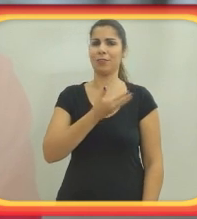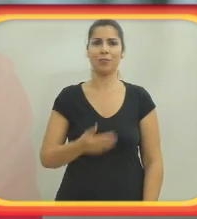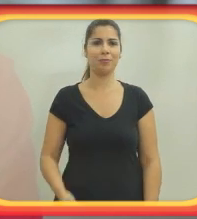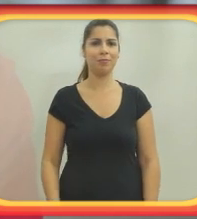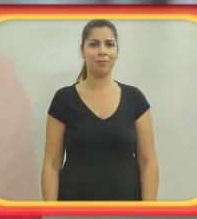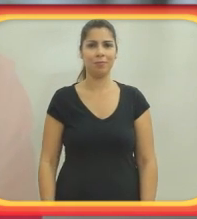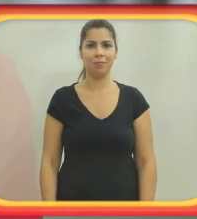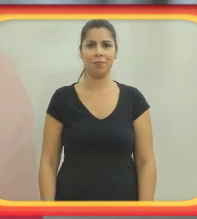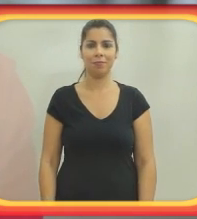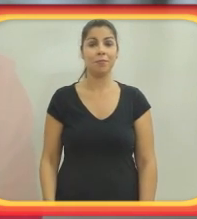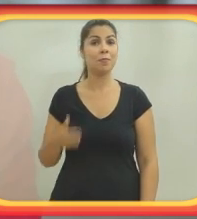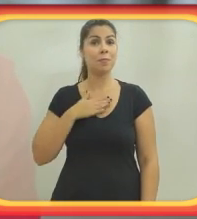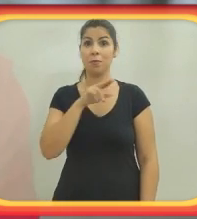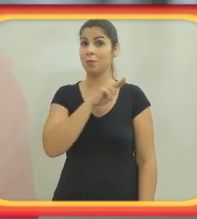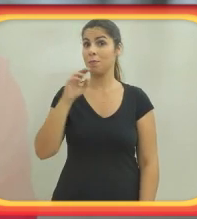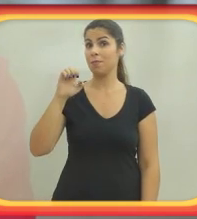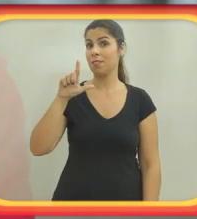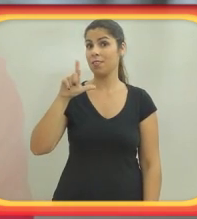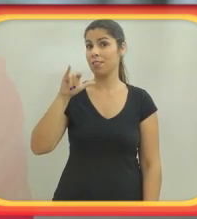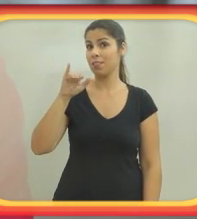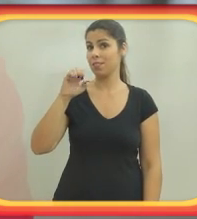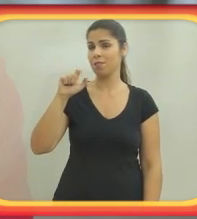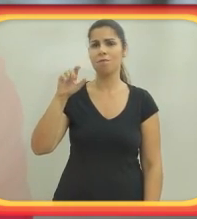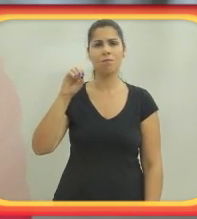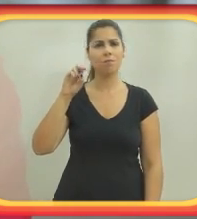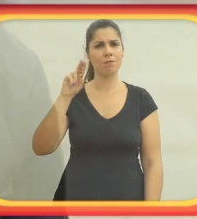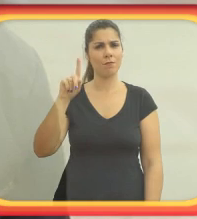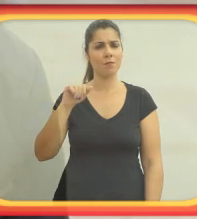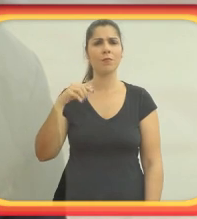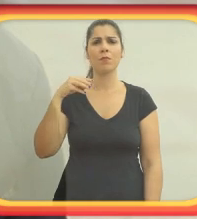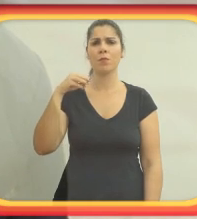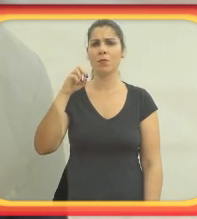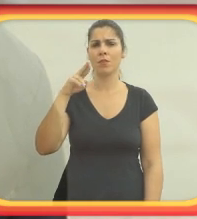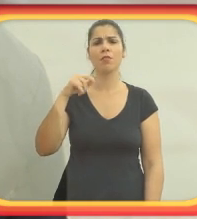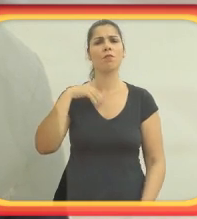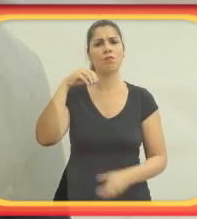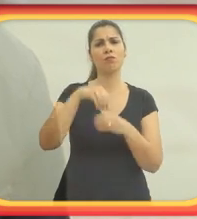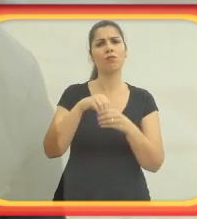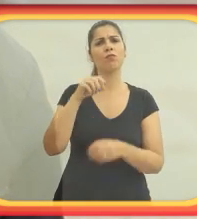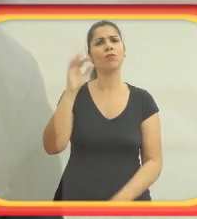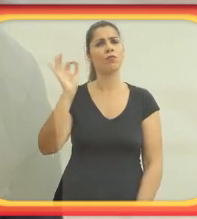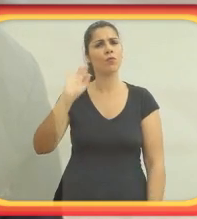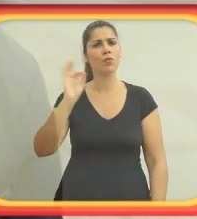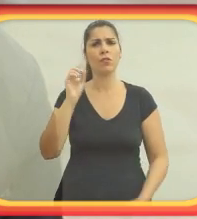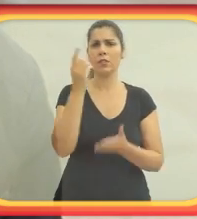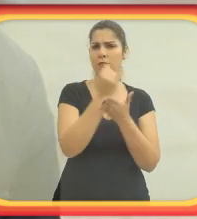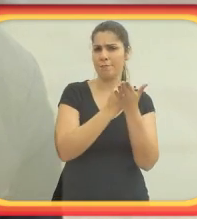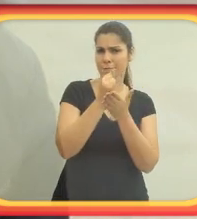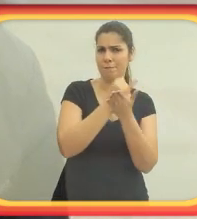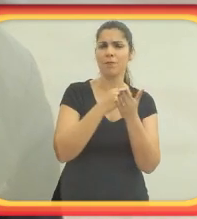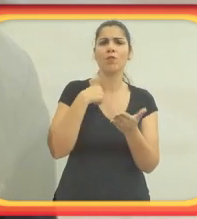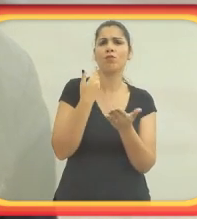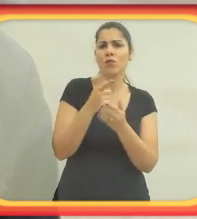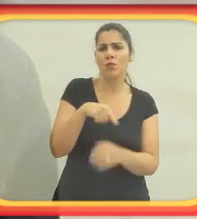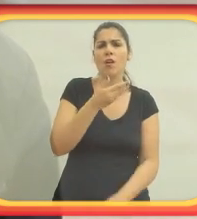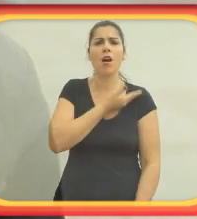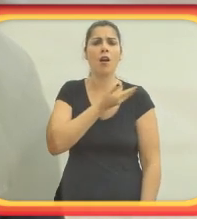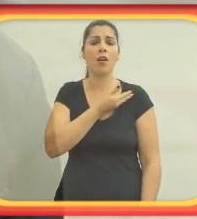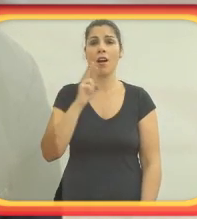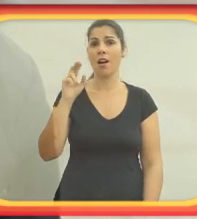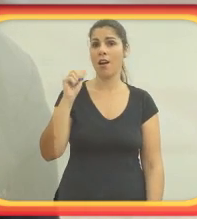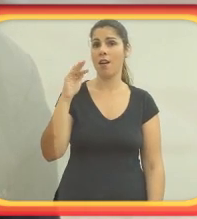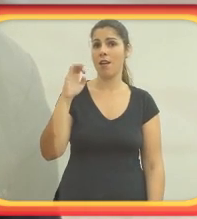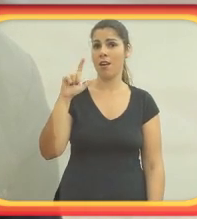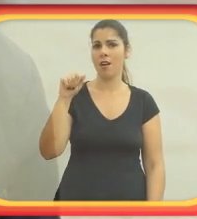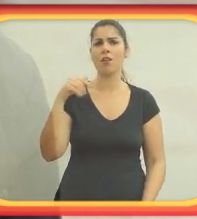acho importância os bons amigos. Meu nome é Eliel Souza Moreira, faço graduação em design gráfico, sou amigo da Rafaela e